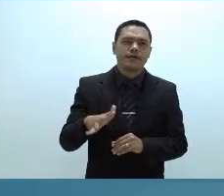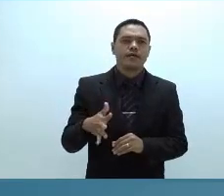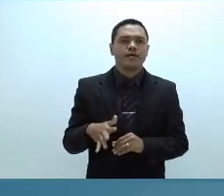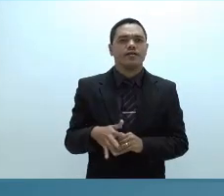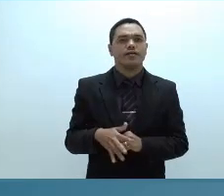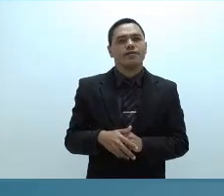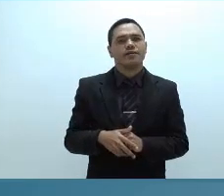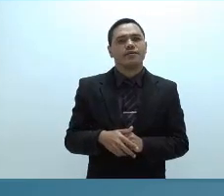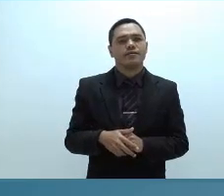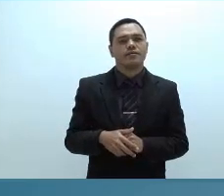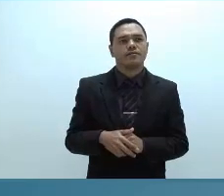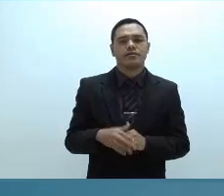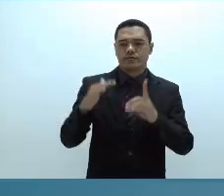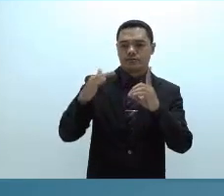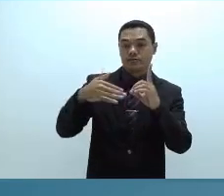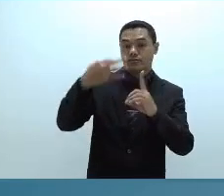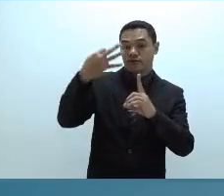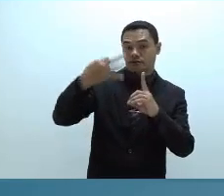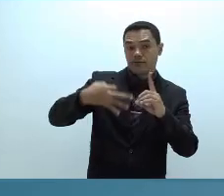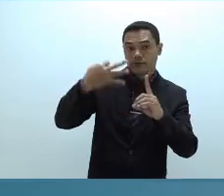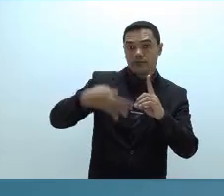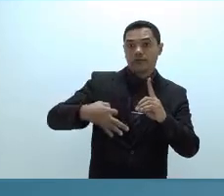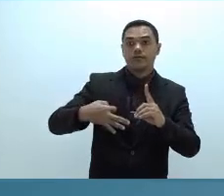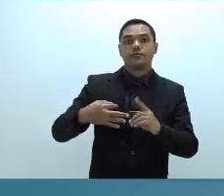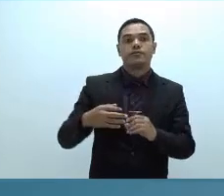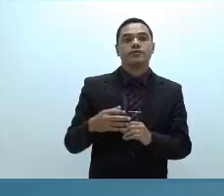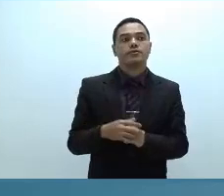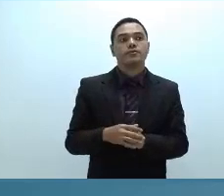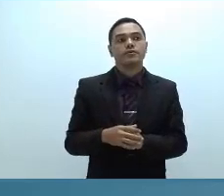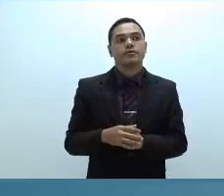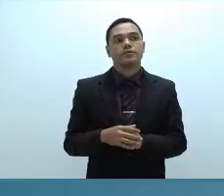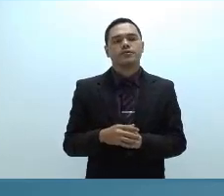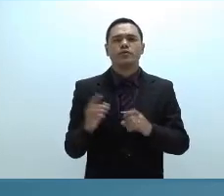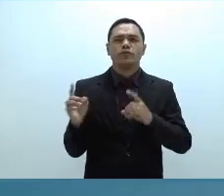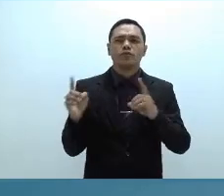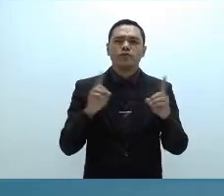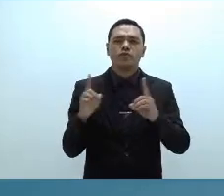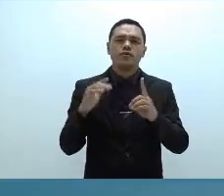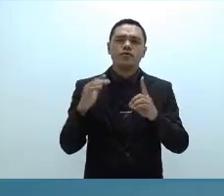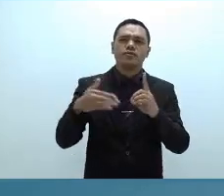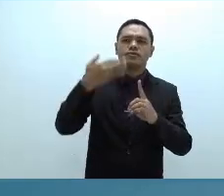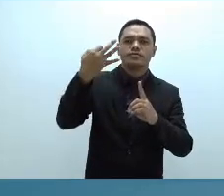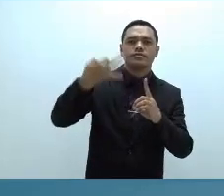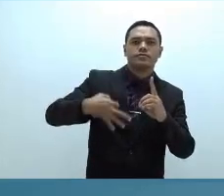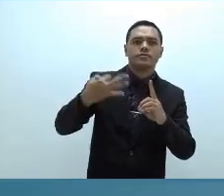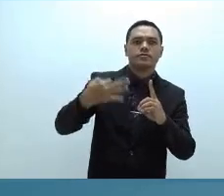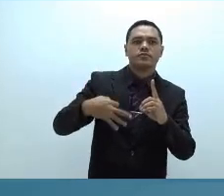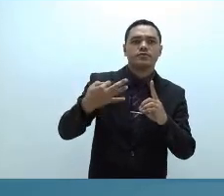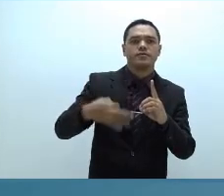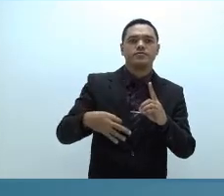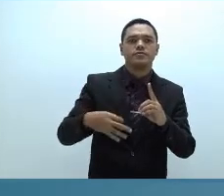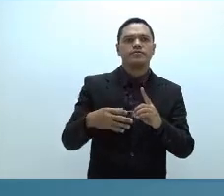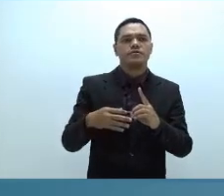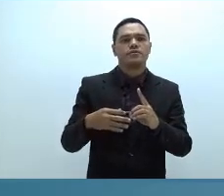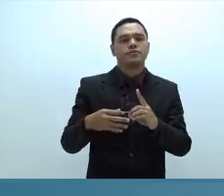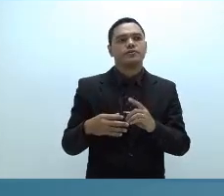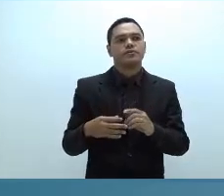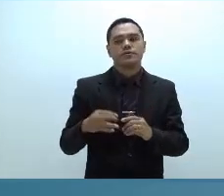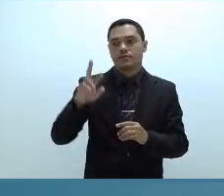dos desembargadores, uma dúvida envolvendo os desembargadores